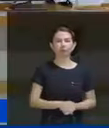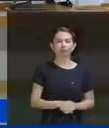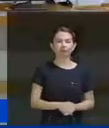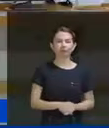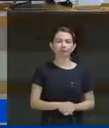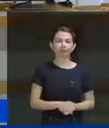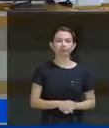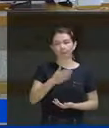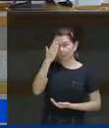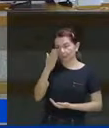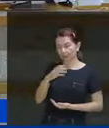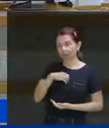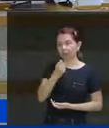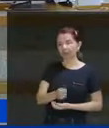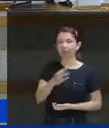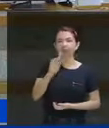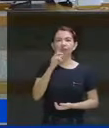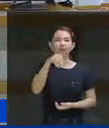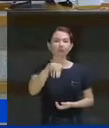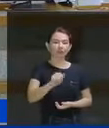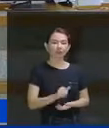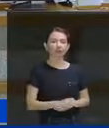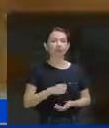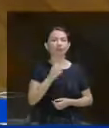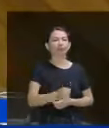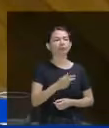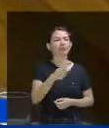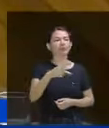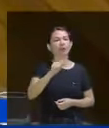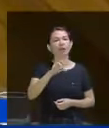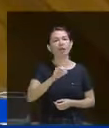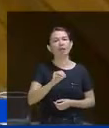excelências. Obrigado, doutora Tina. Com voto a juíza Paola Santos.